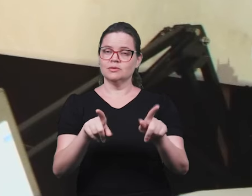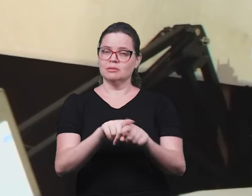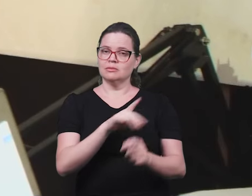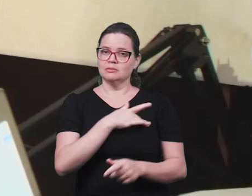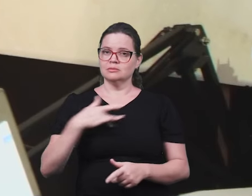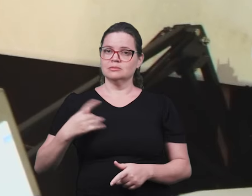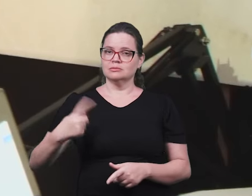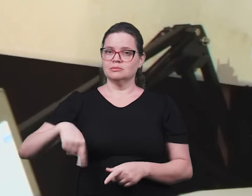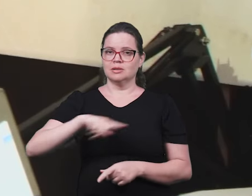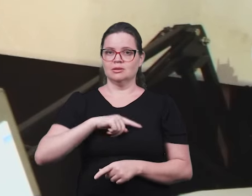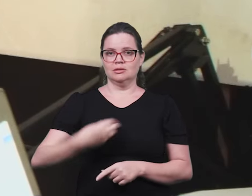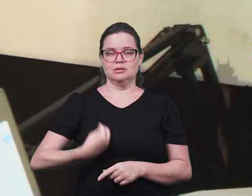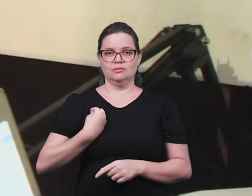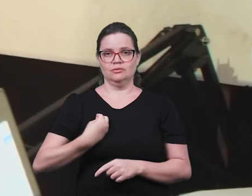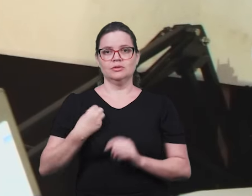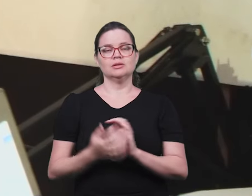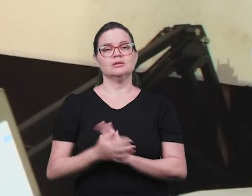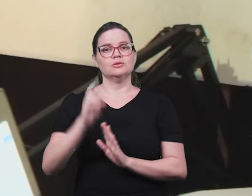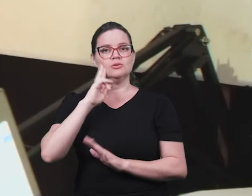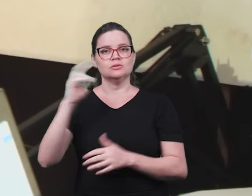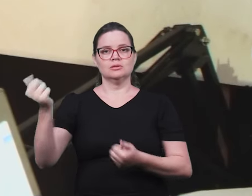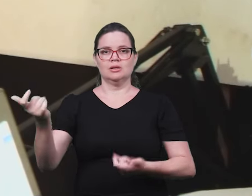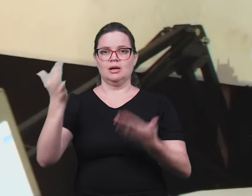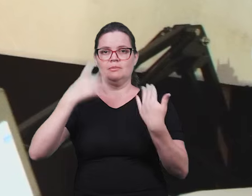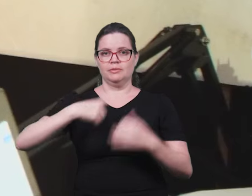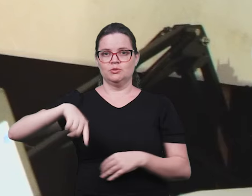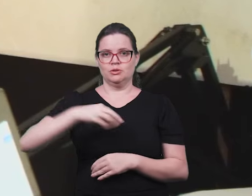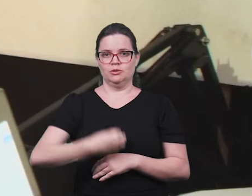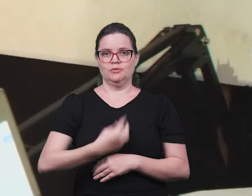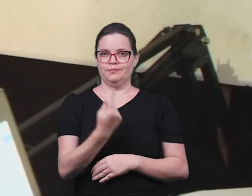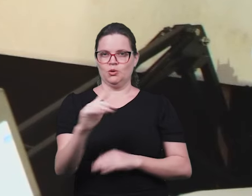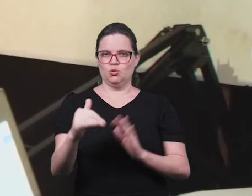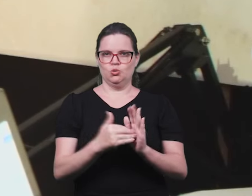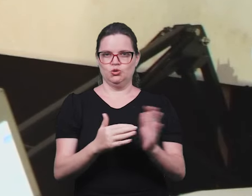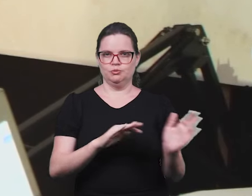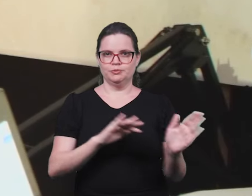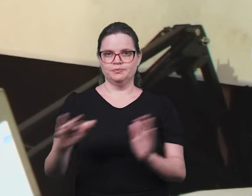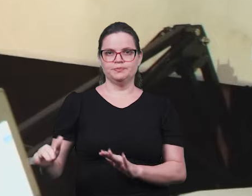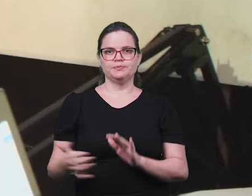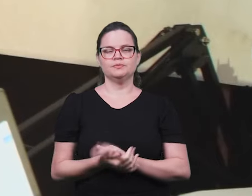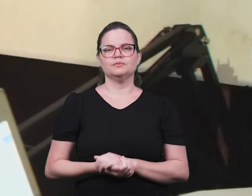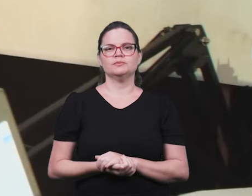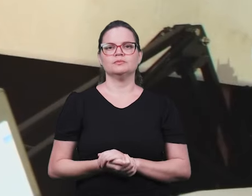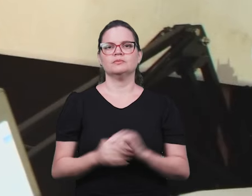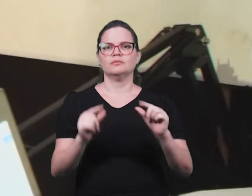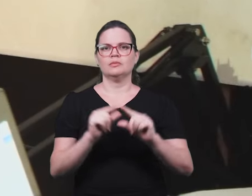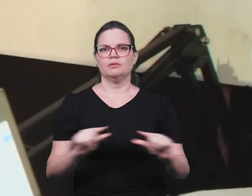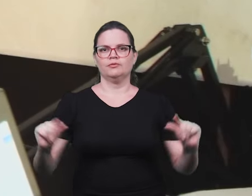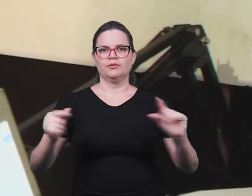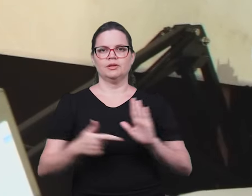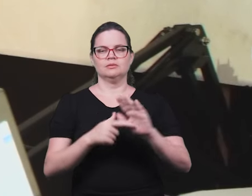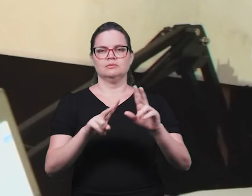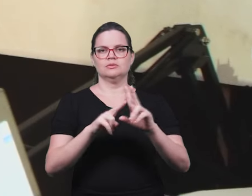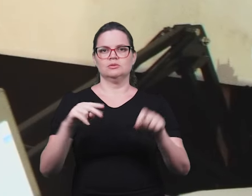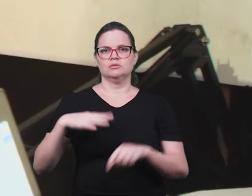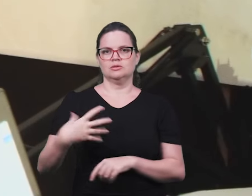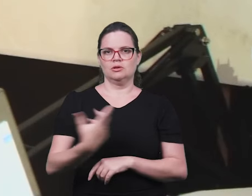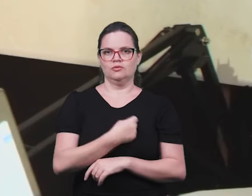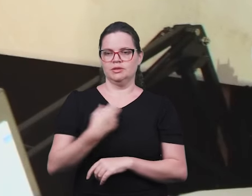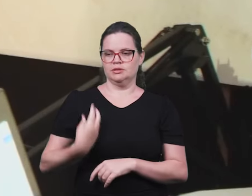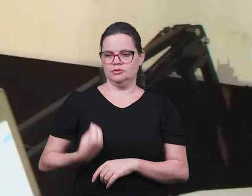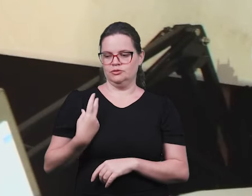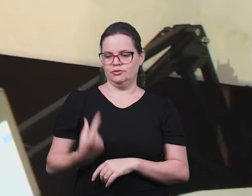nós, salvação é saúde que o Senhor tem nos dado. E por último, encerramos aqui com a expressão da